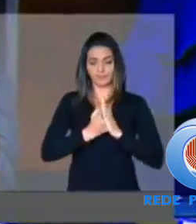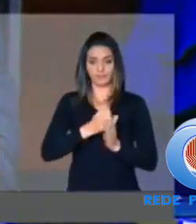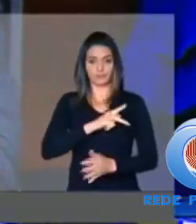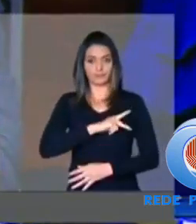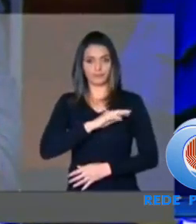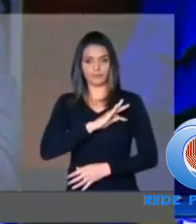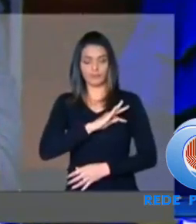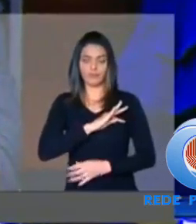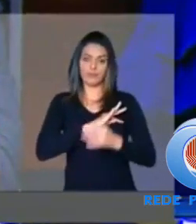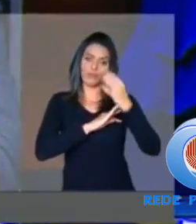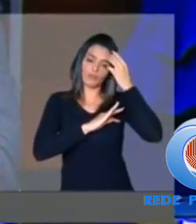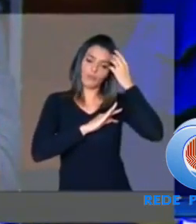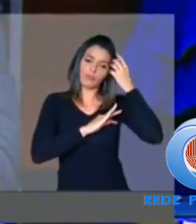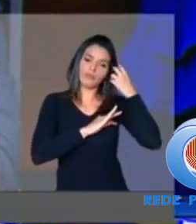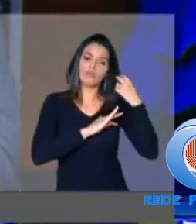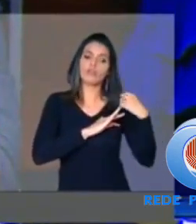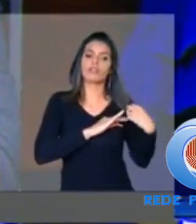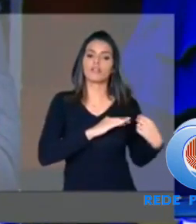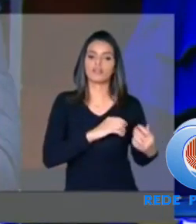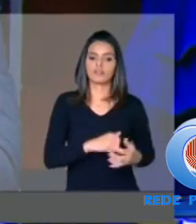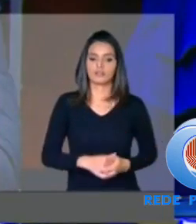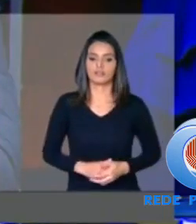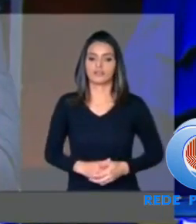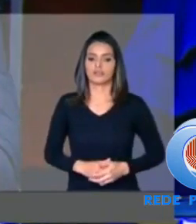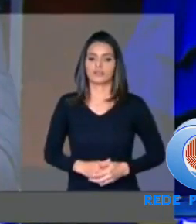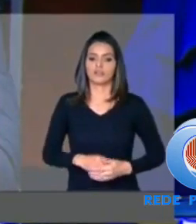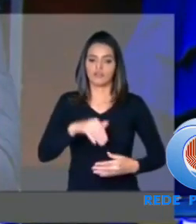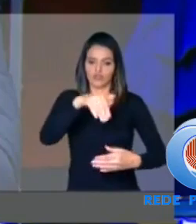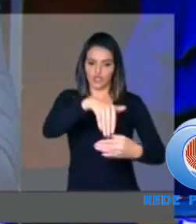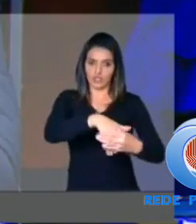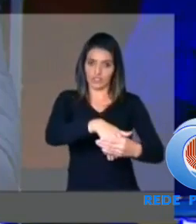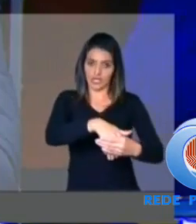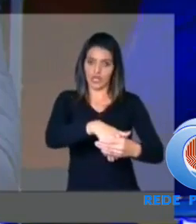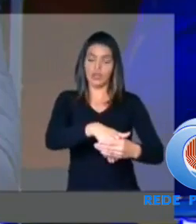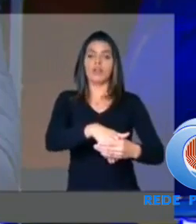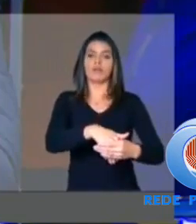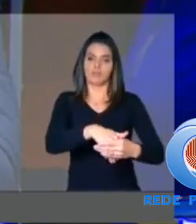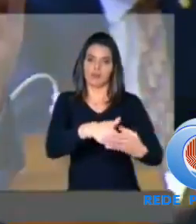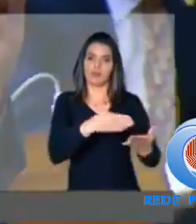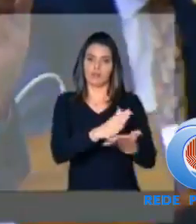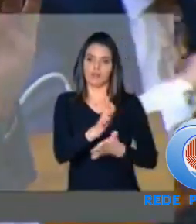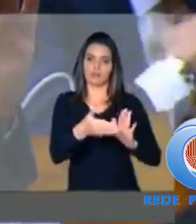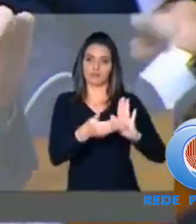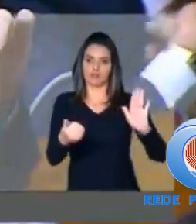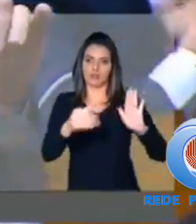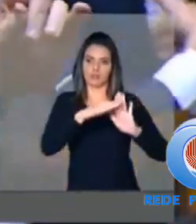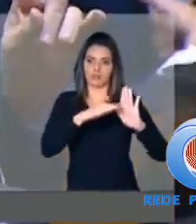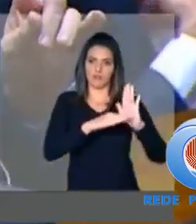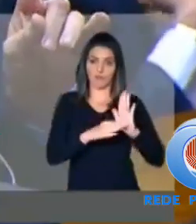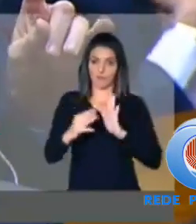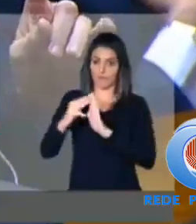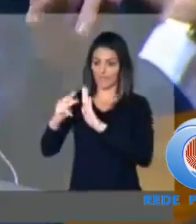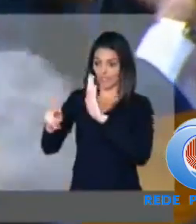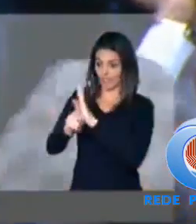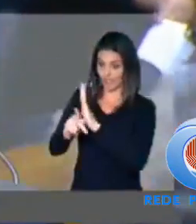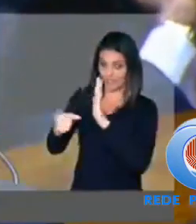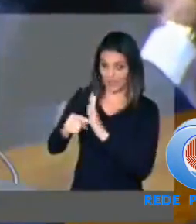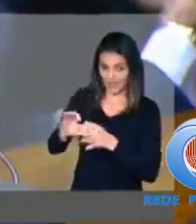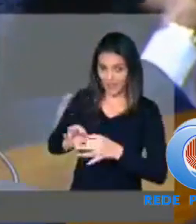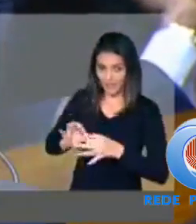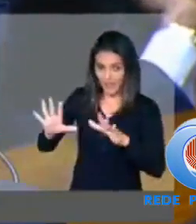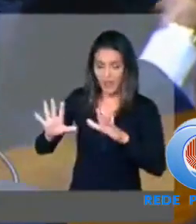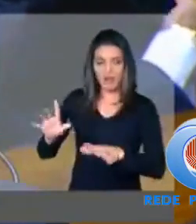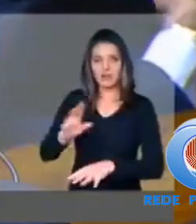vai votar com requerimento de retirada de pauta, porque esta medida provisória não é da liberdade, é